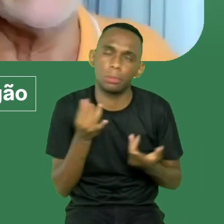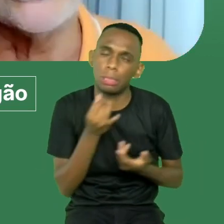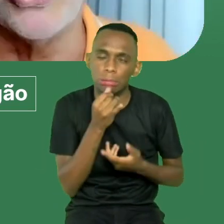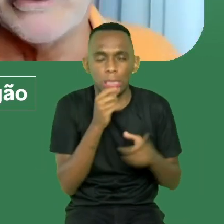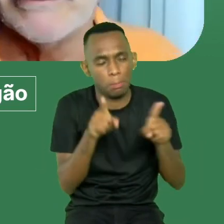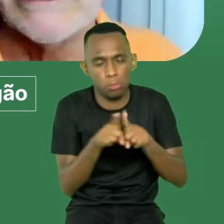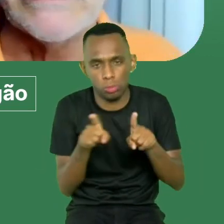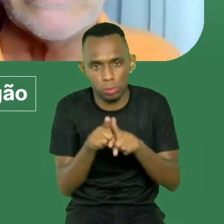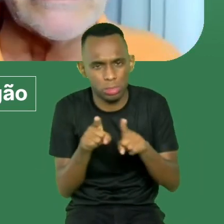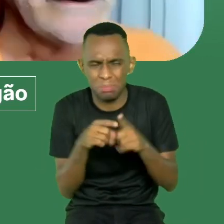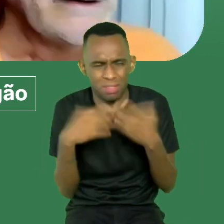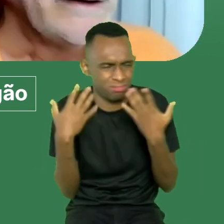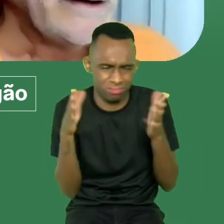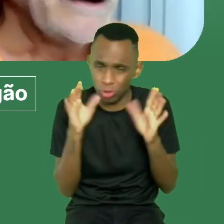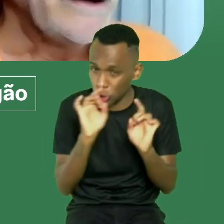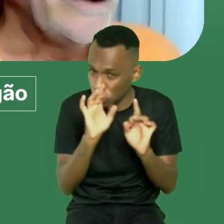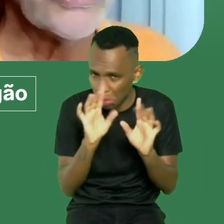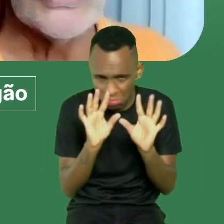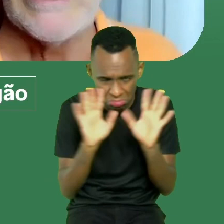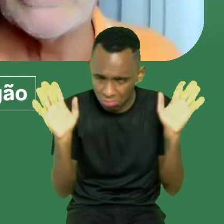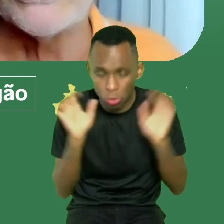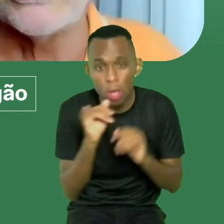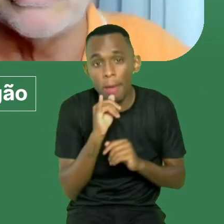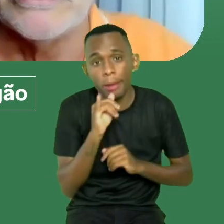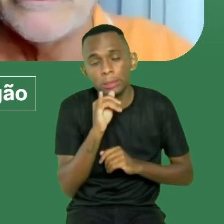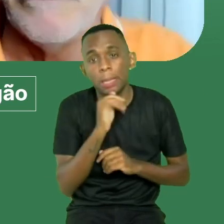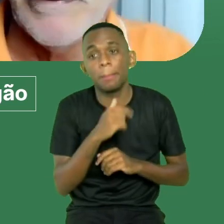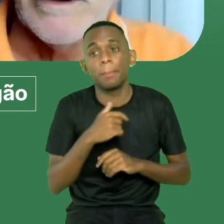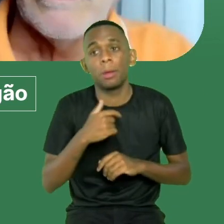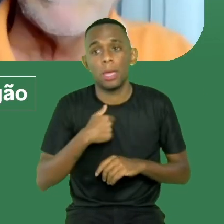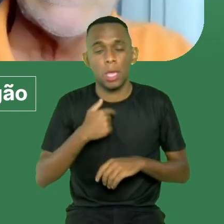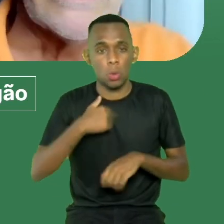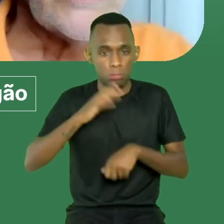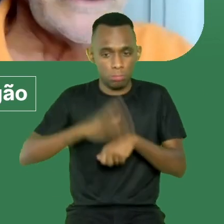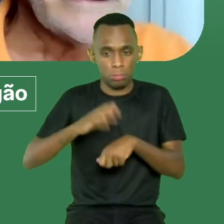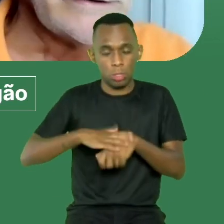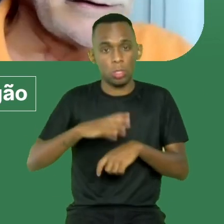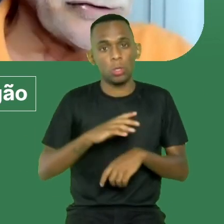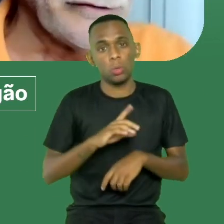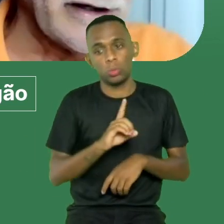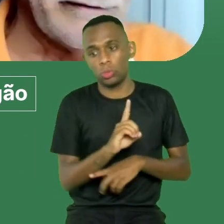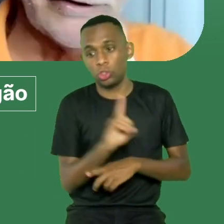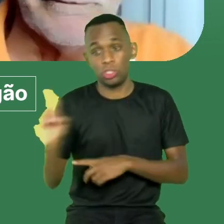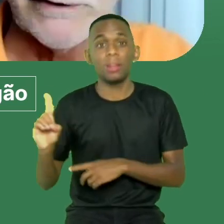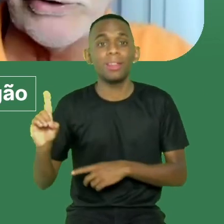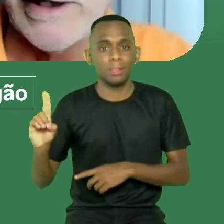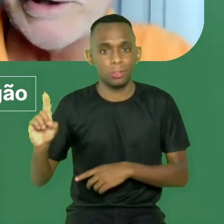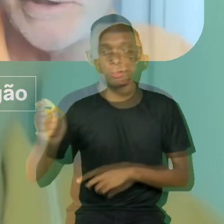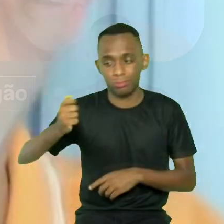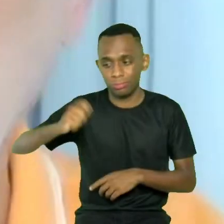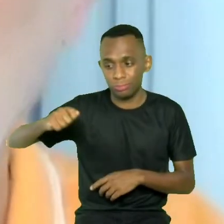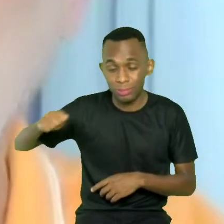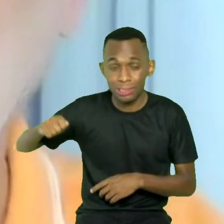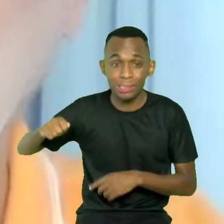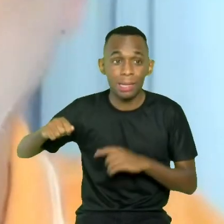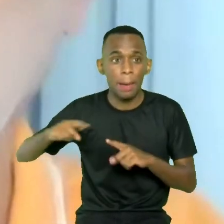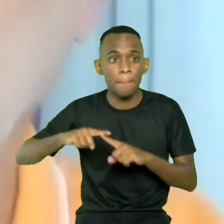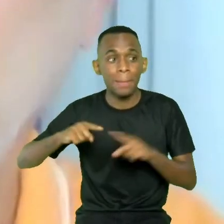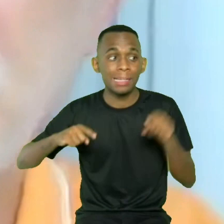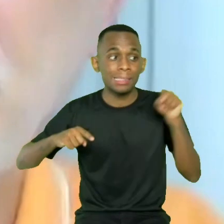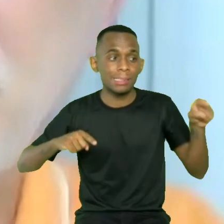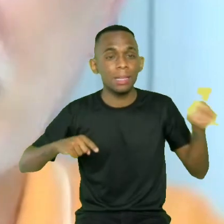muito aleatório, assim. Eu sou destro, mas às vezes, se eu tiver que fazer um personagem que é